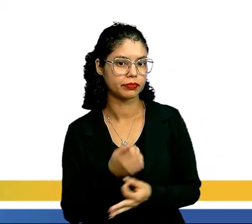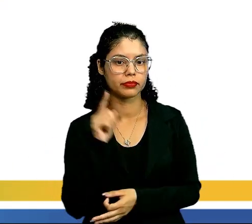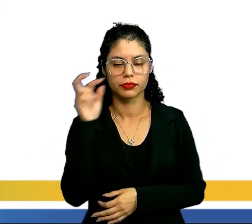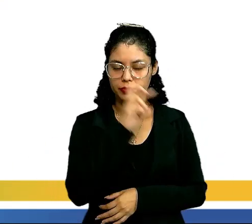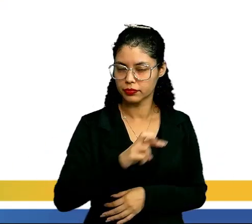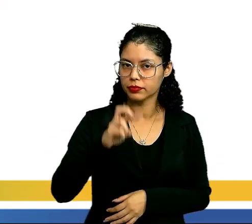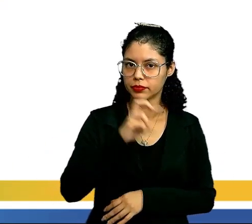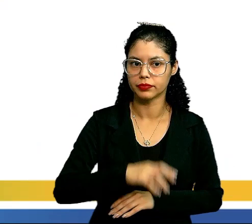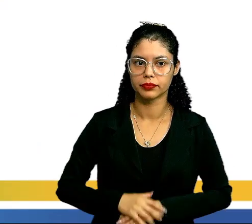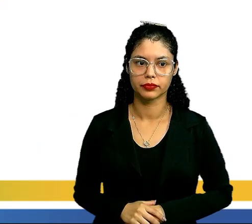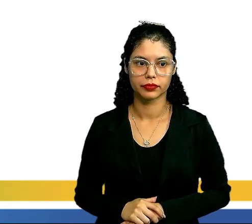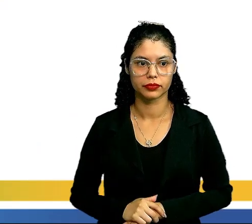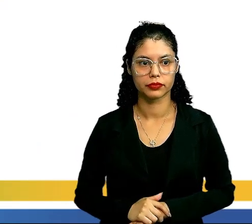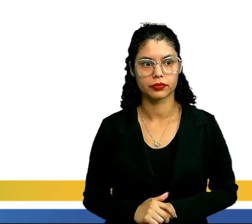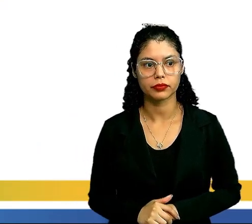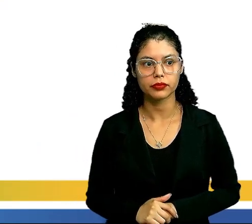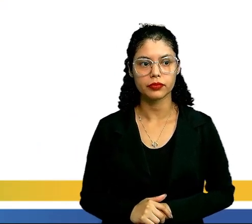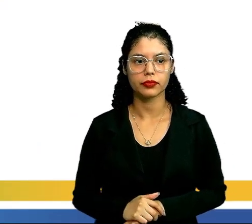sua análise.